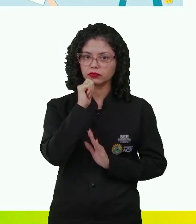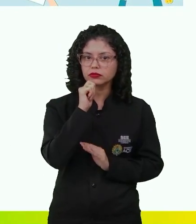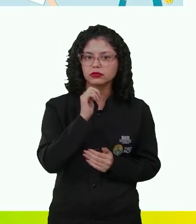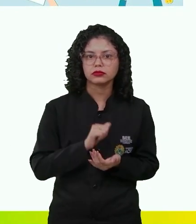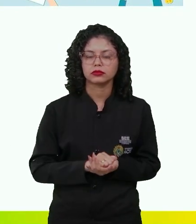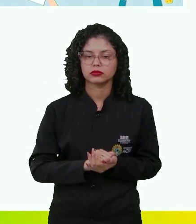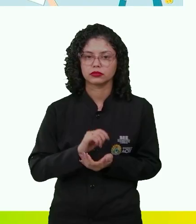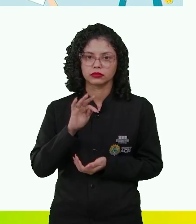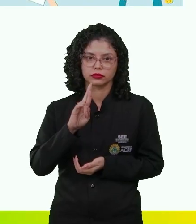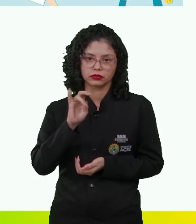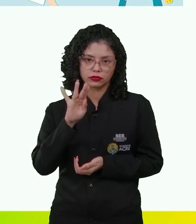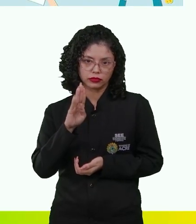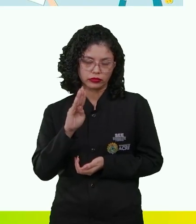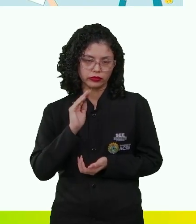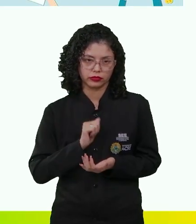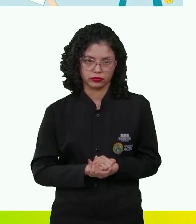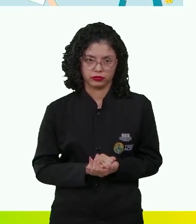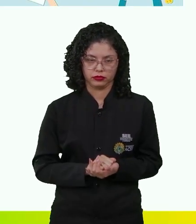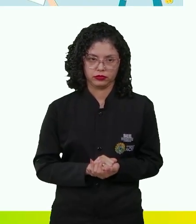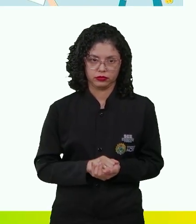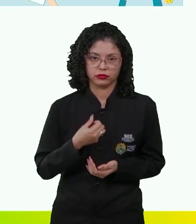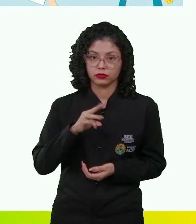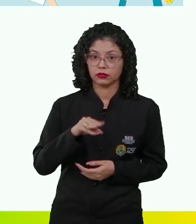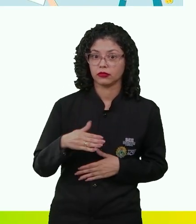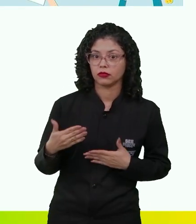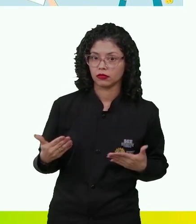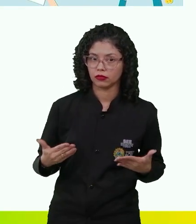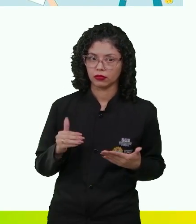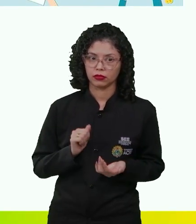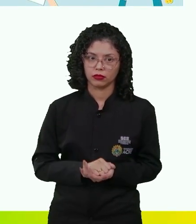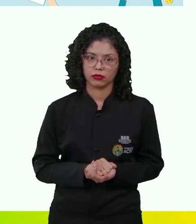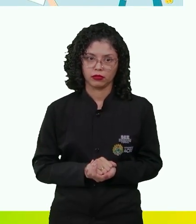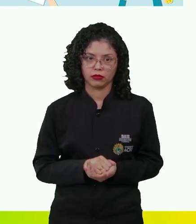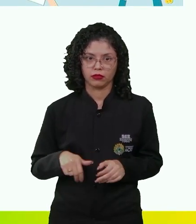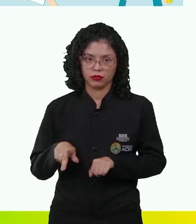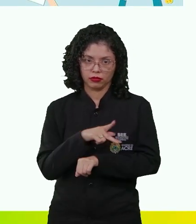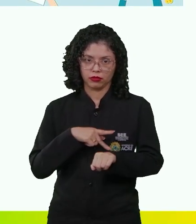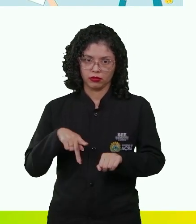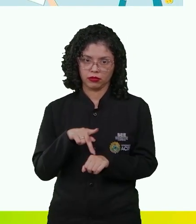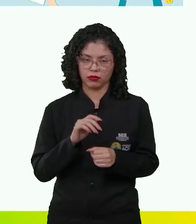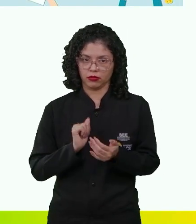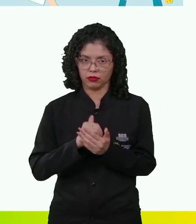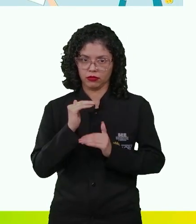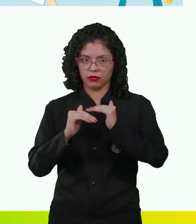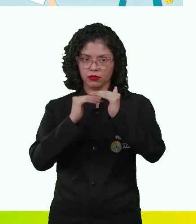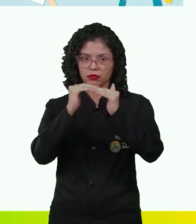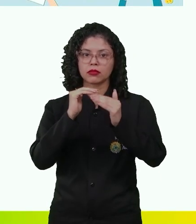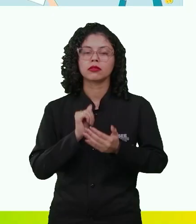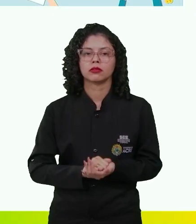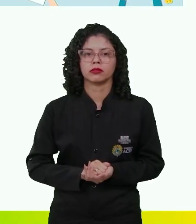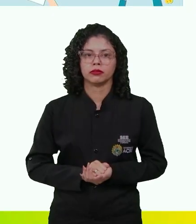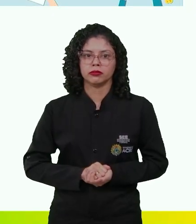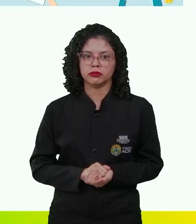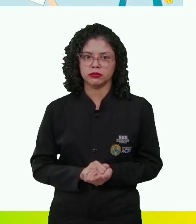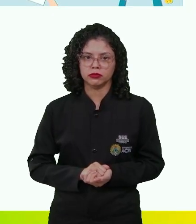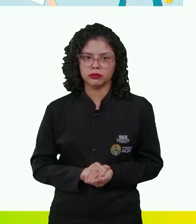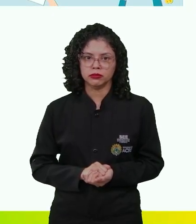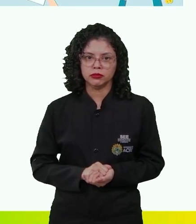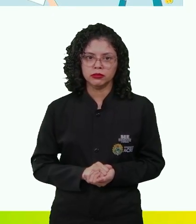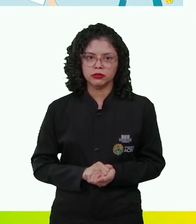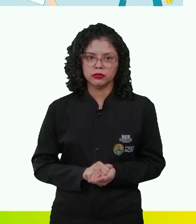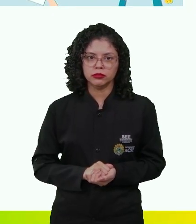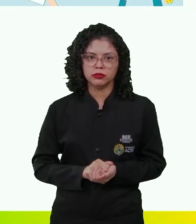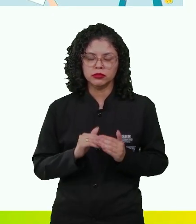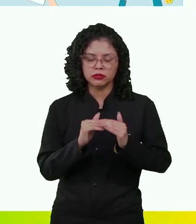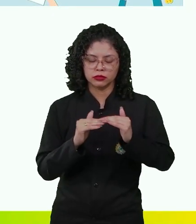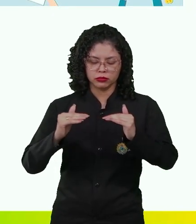países subdesenvolvidos. Quem são? Países desenvolvidos são países